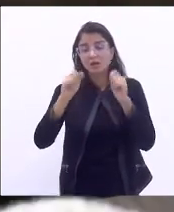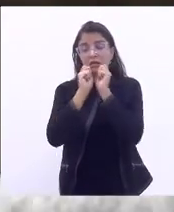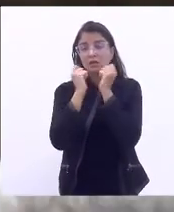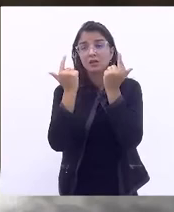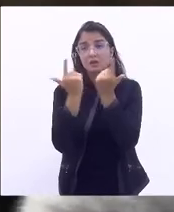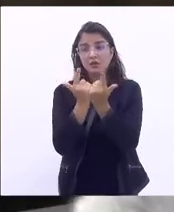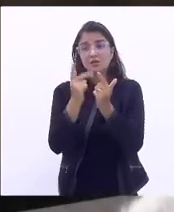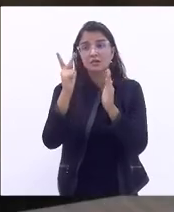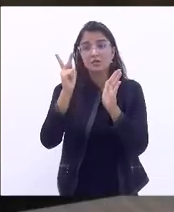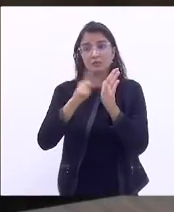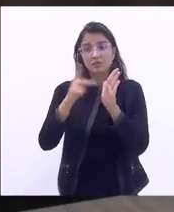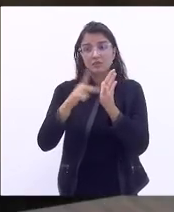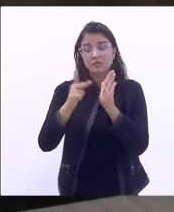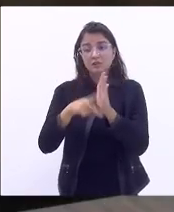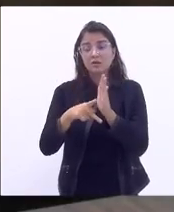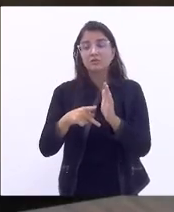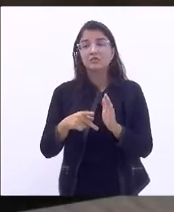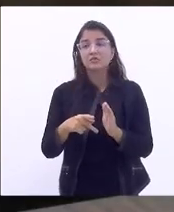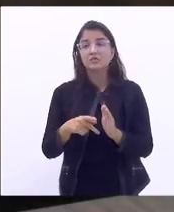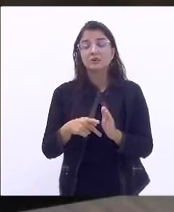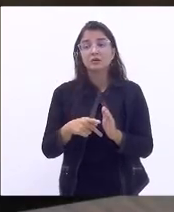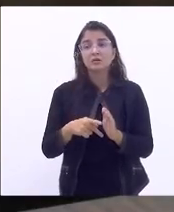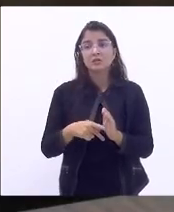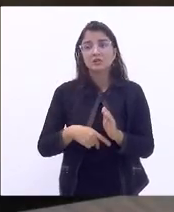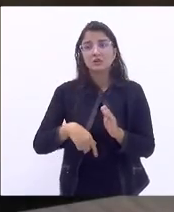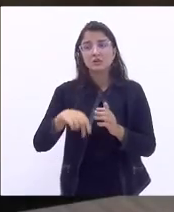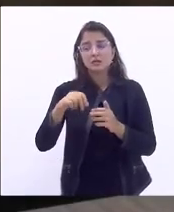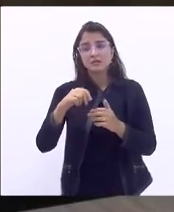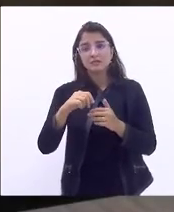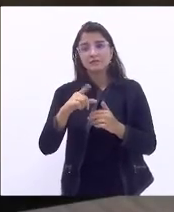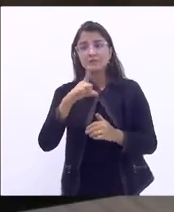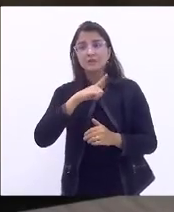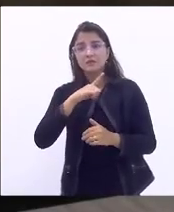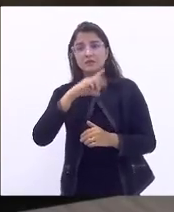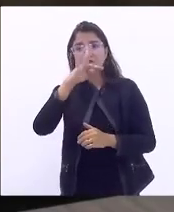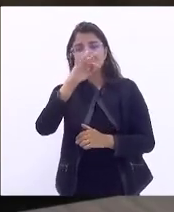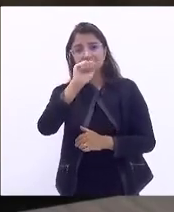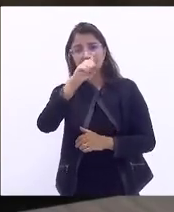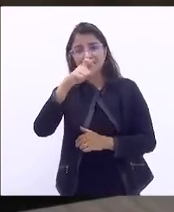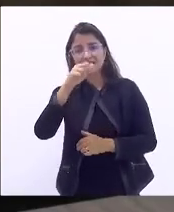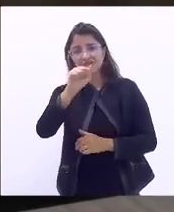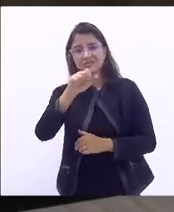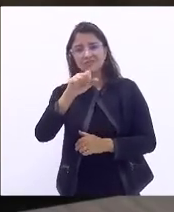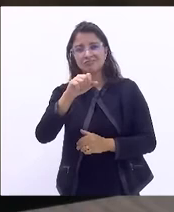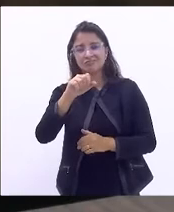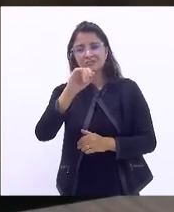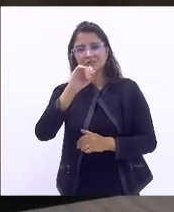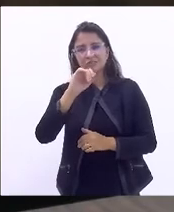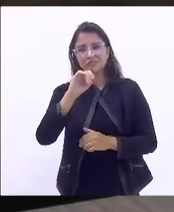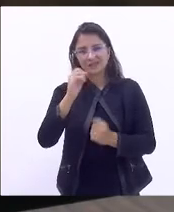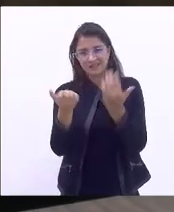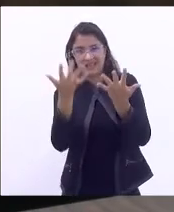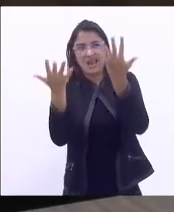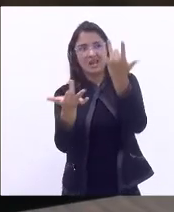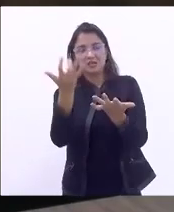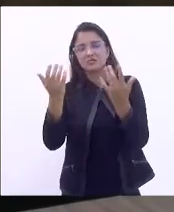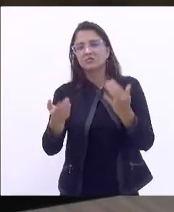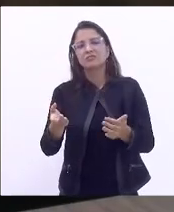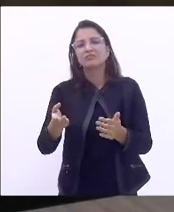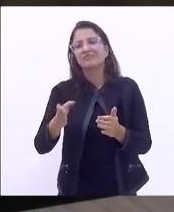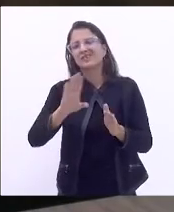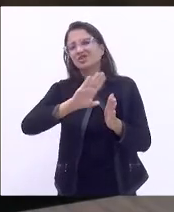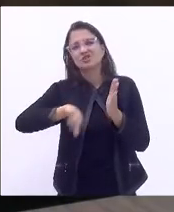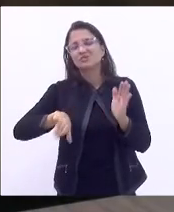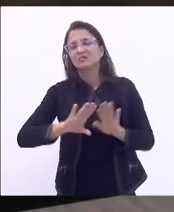projeto de indicação legislativa para extinguir a taxa de incêndio, aprovado quase que por unanimidade. Estamos